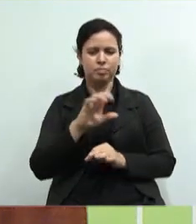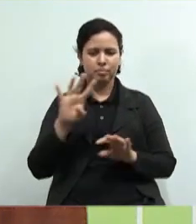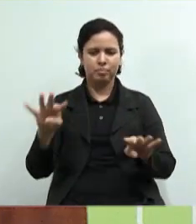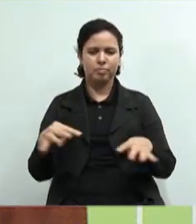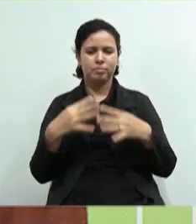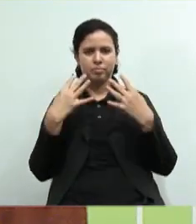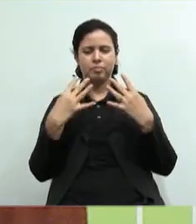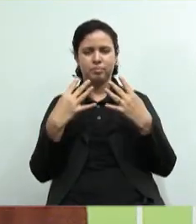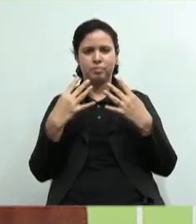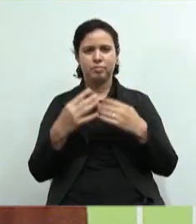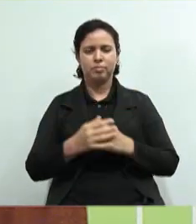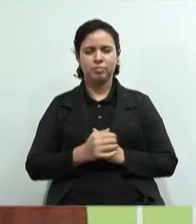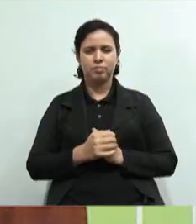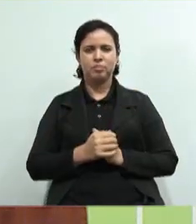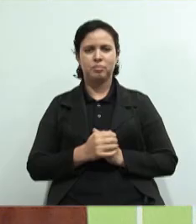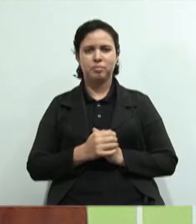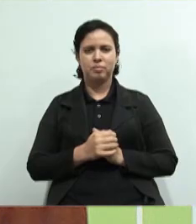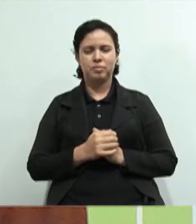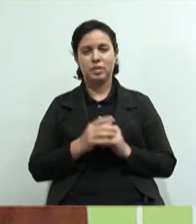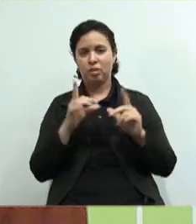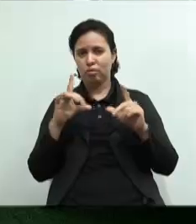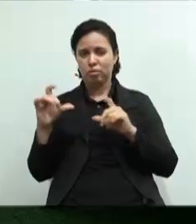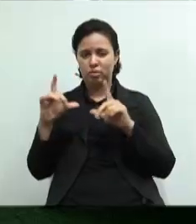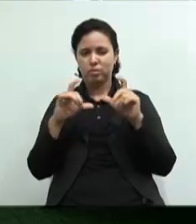ligados, né, professor? Não era só tirando foto, não. É,